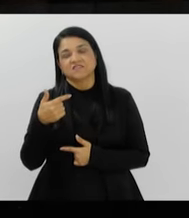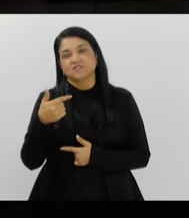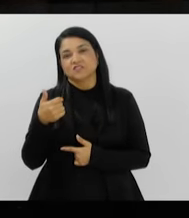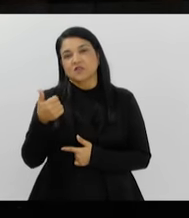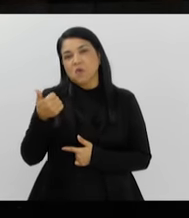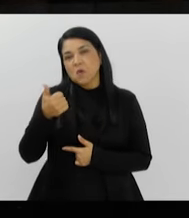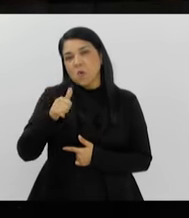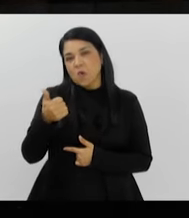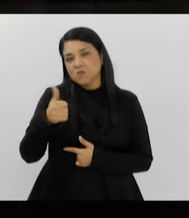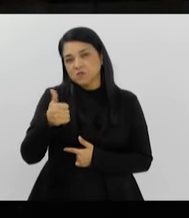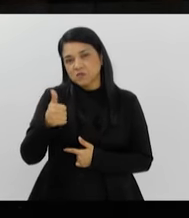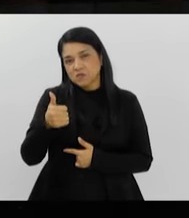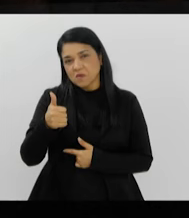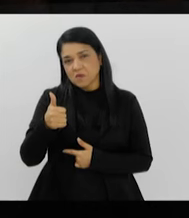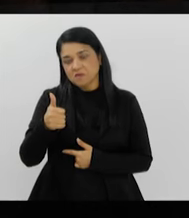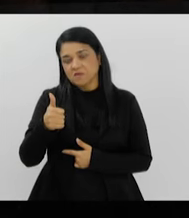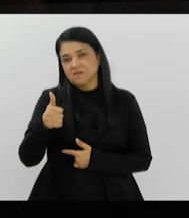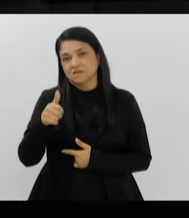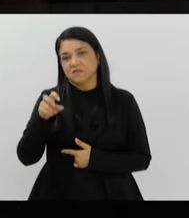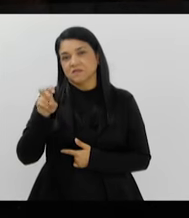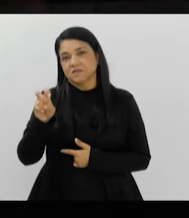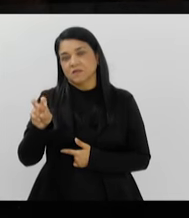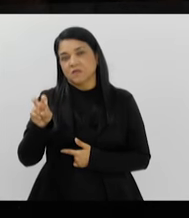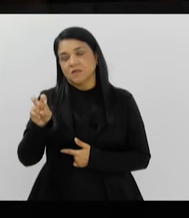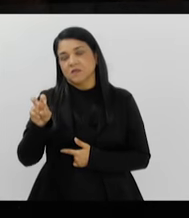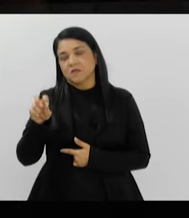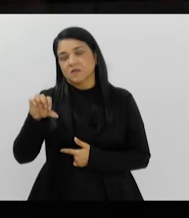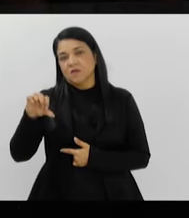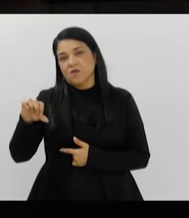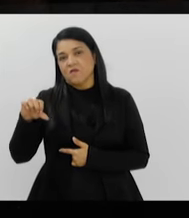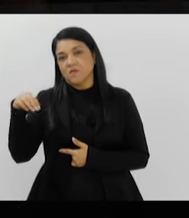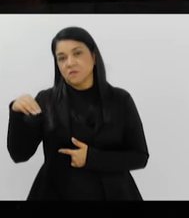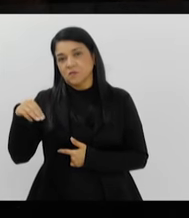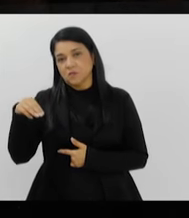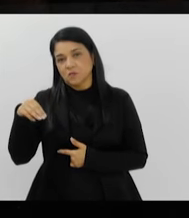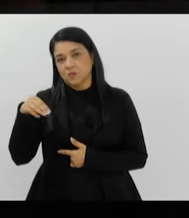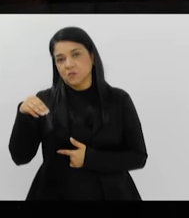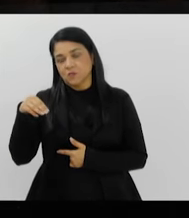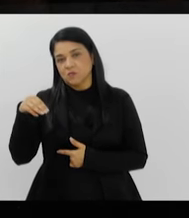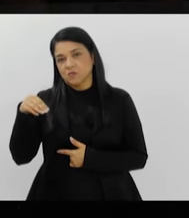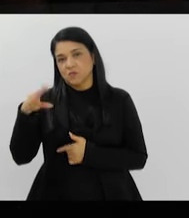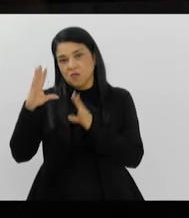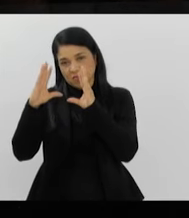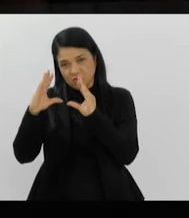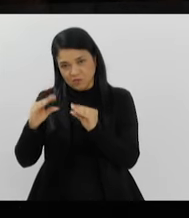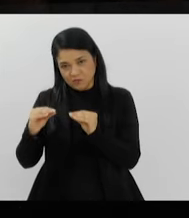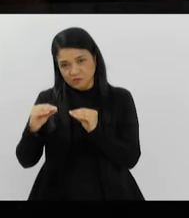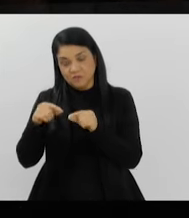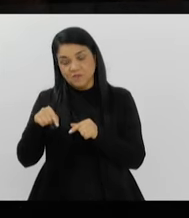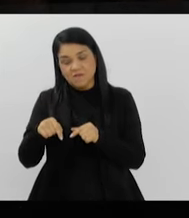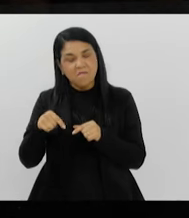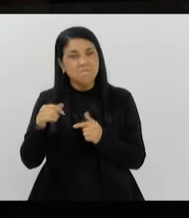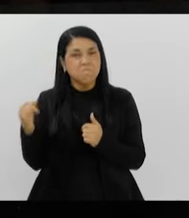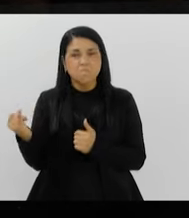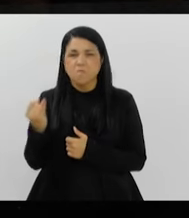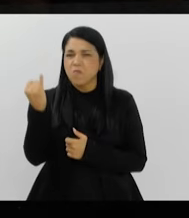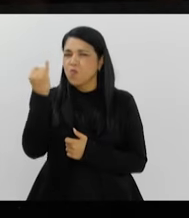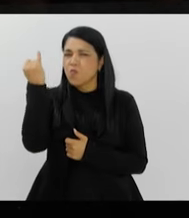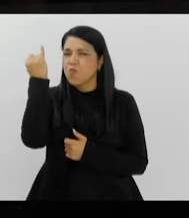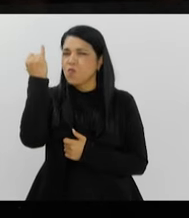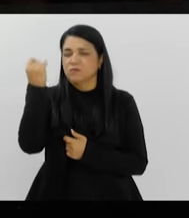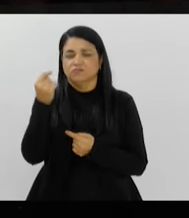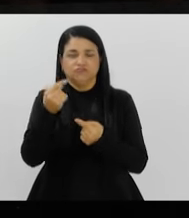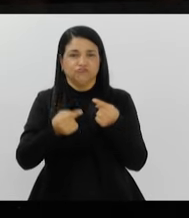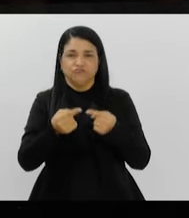minutos do dia de hoje. Porque esse é o instrumento mais importante que tem para o parlamento